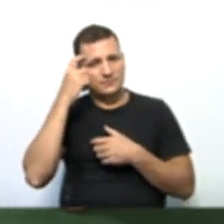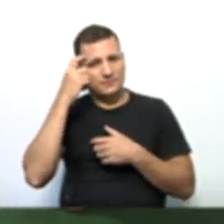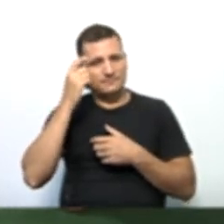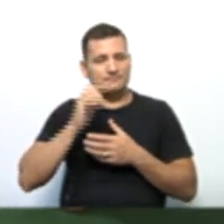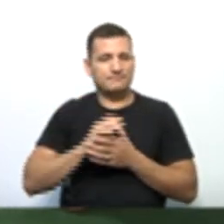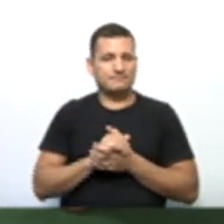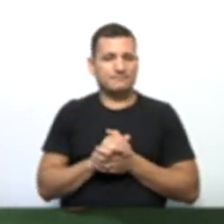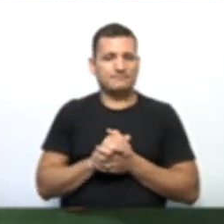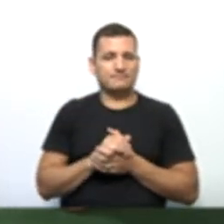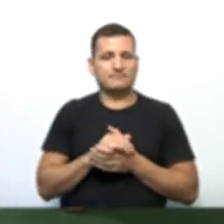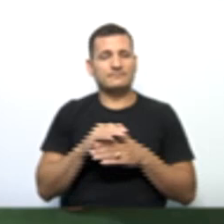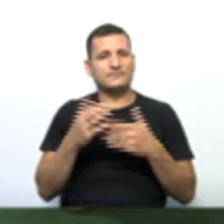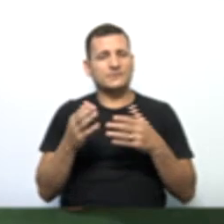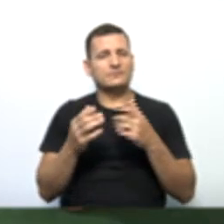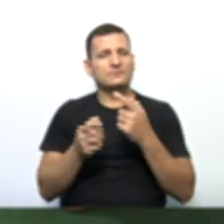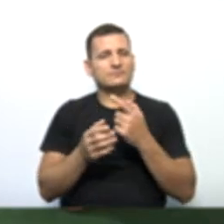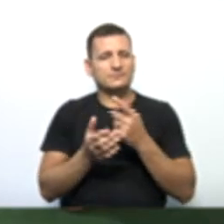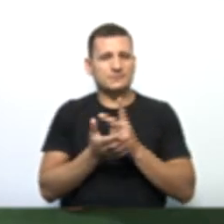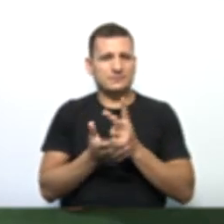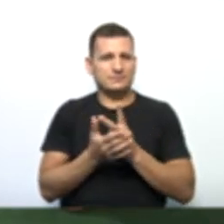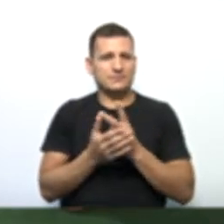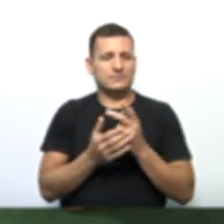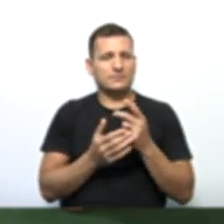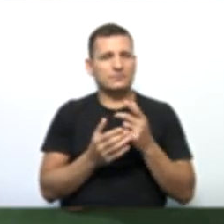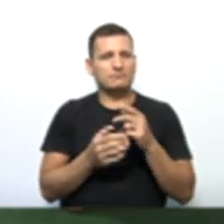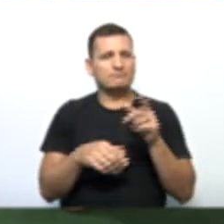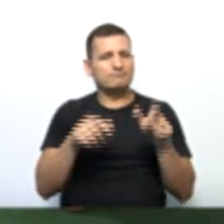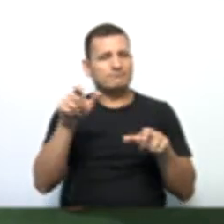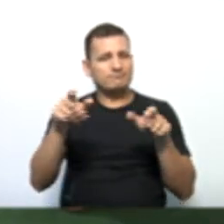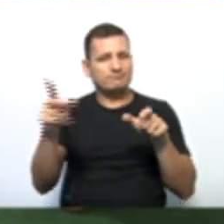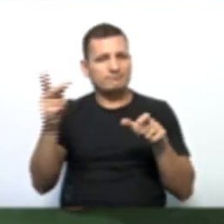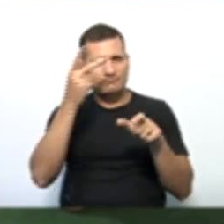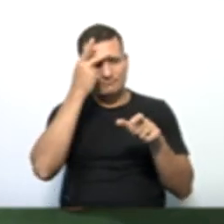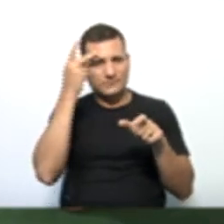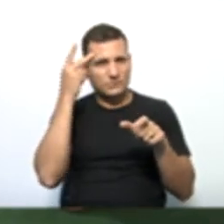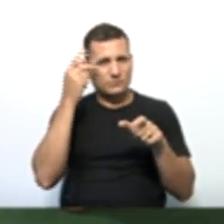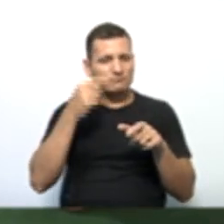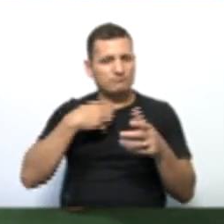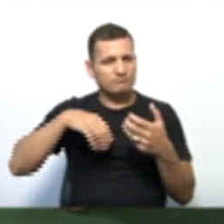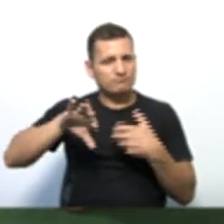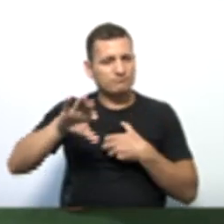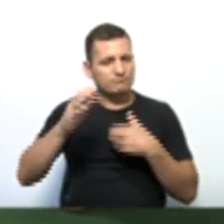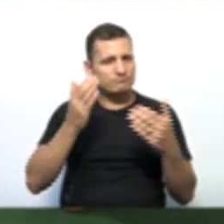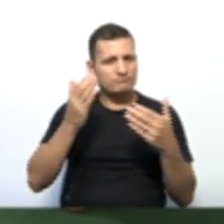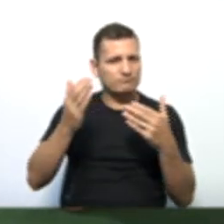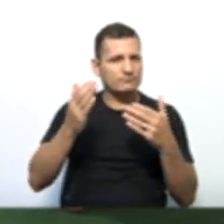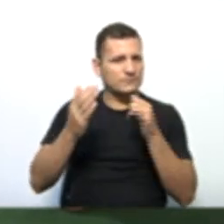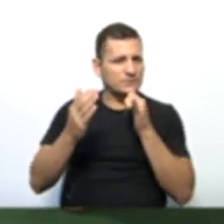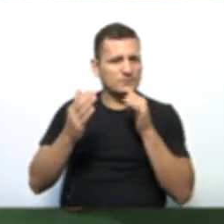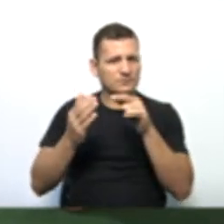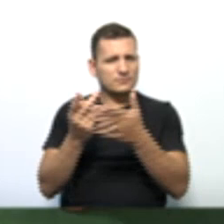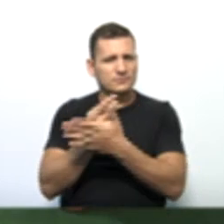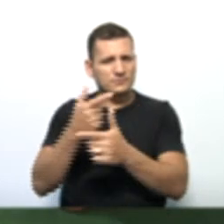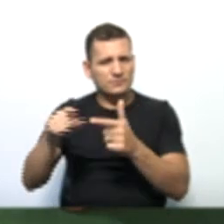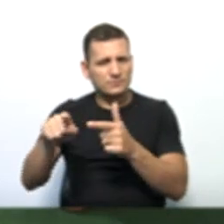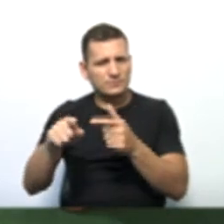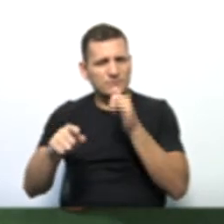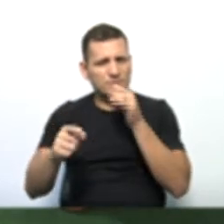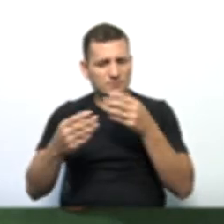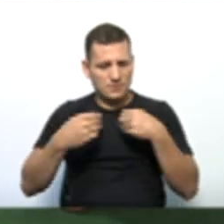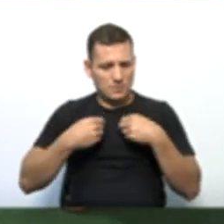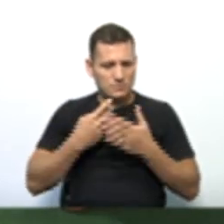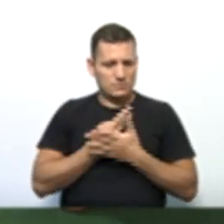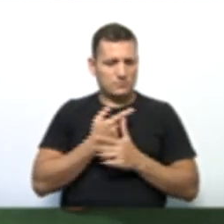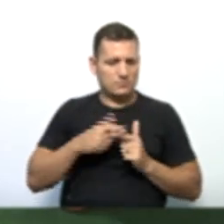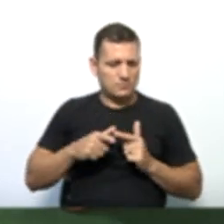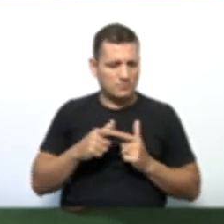que fizesse. Então, se coloque no lugar do outro, analise a situação, veja se você também gostaria que aquilo viesse para você da mesma